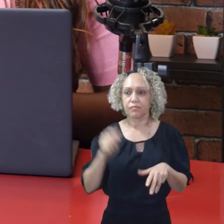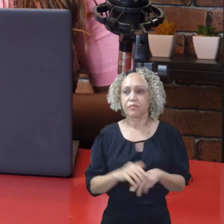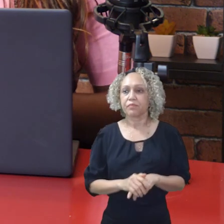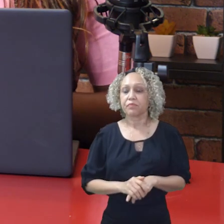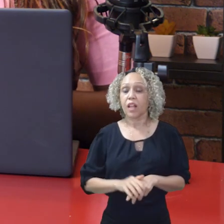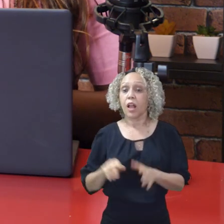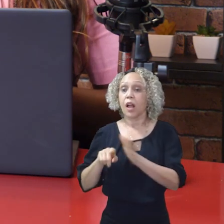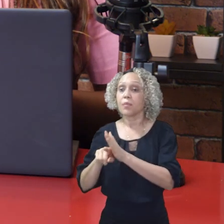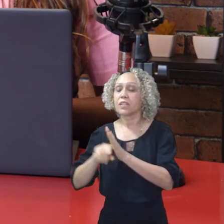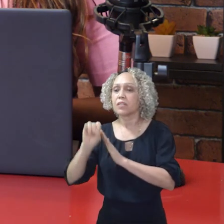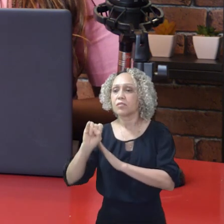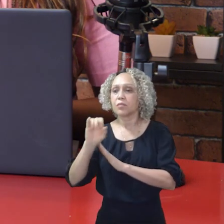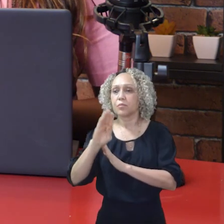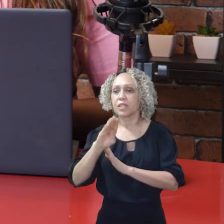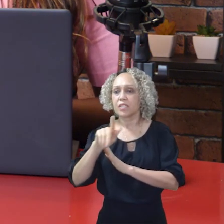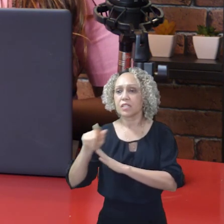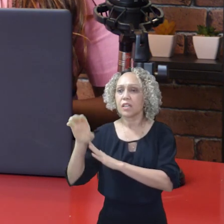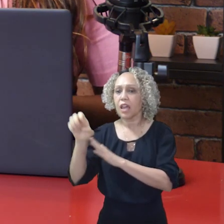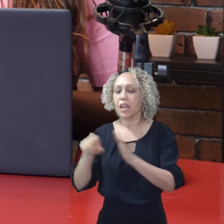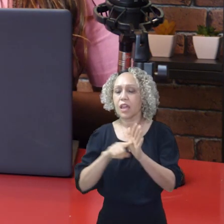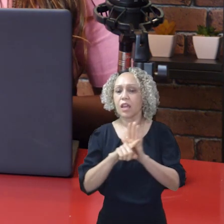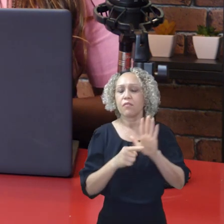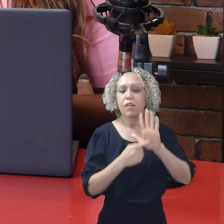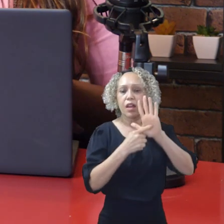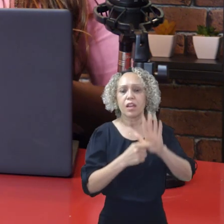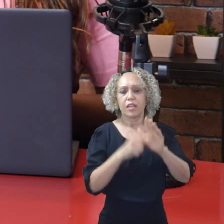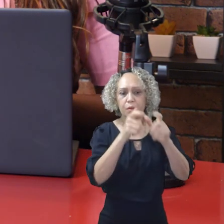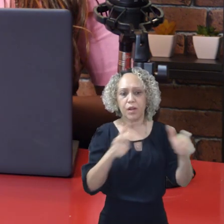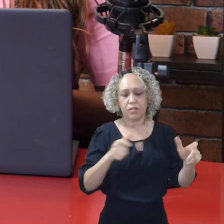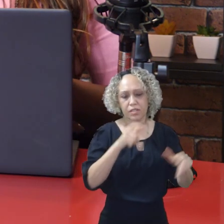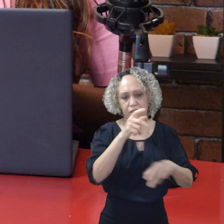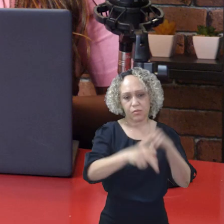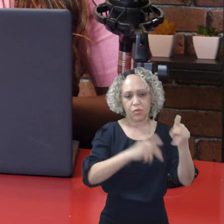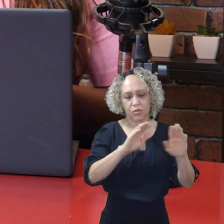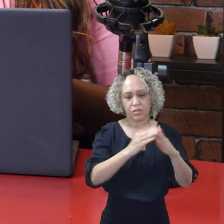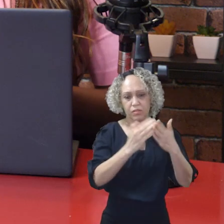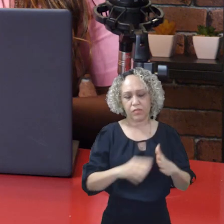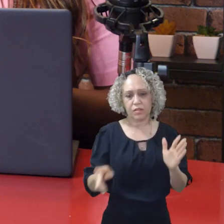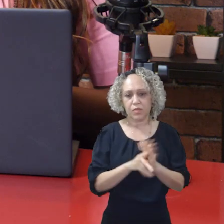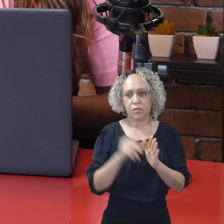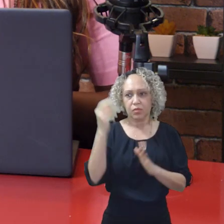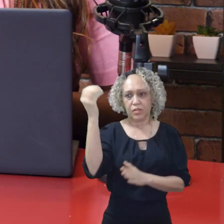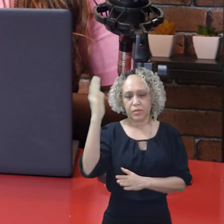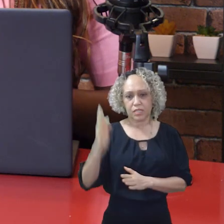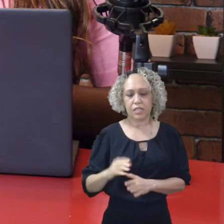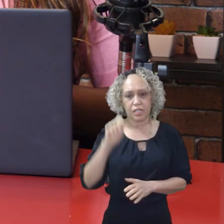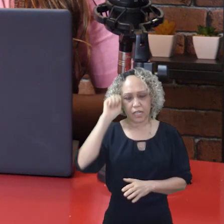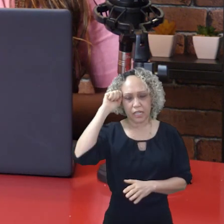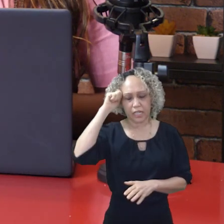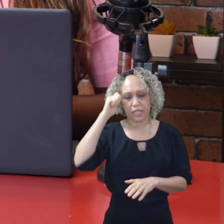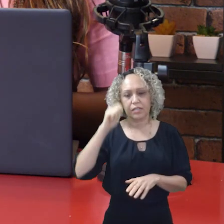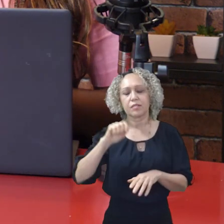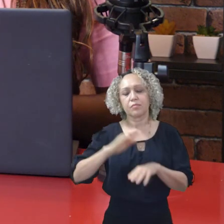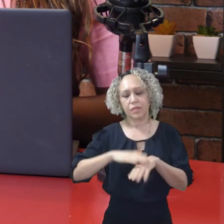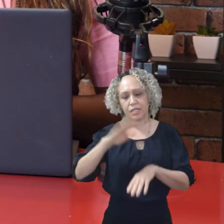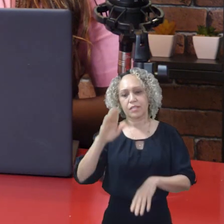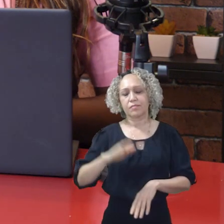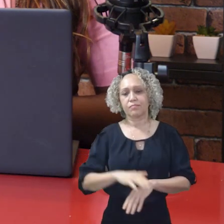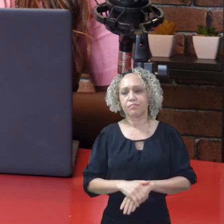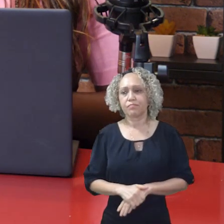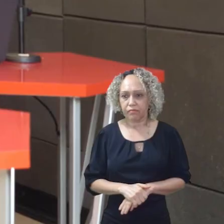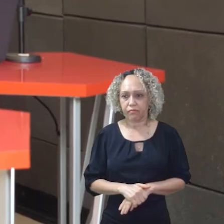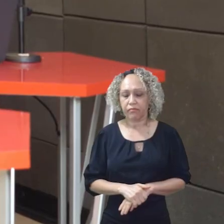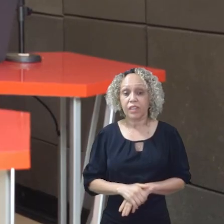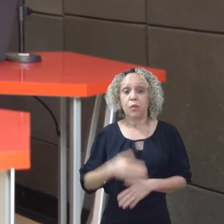Alexandre de Moraes. A pesquisa do IBGE que revela que a maioria da população das favelas brasileiras é negra e muito